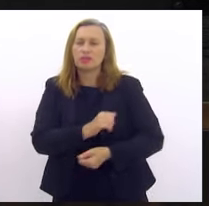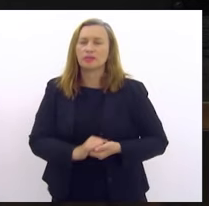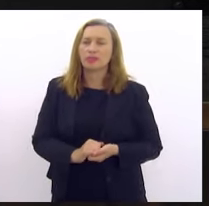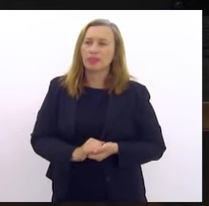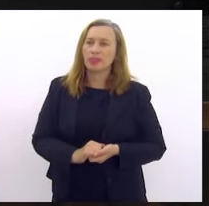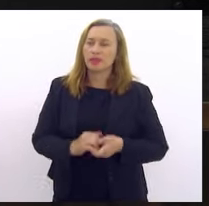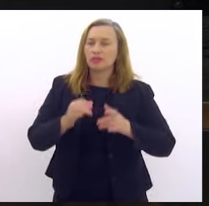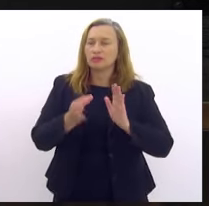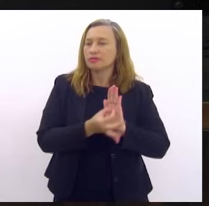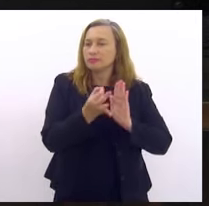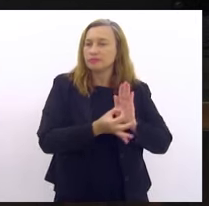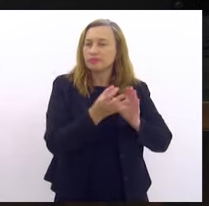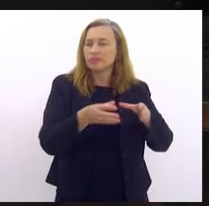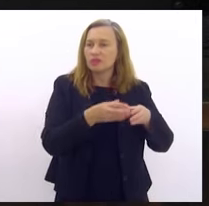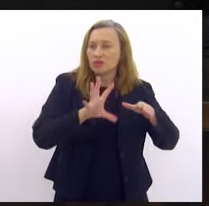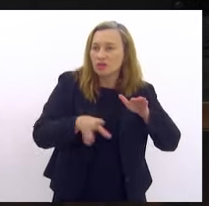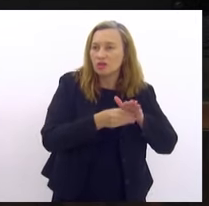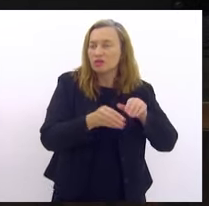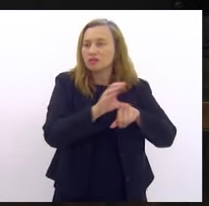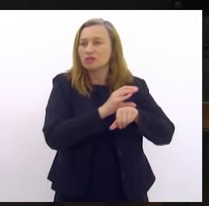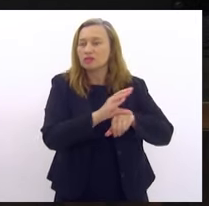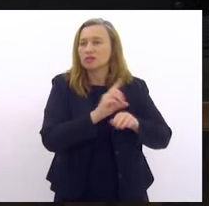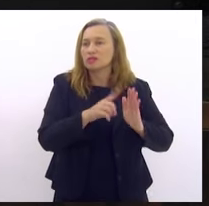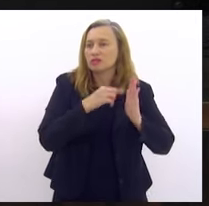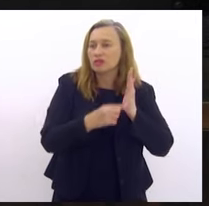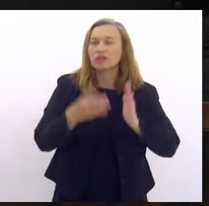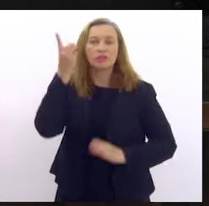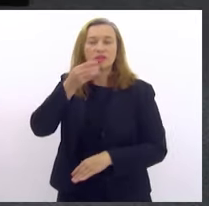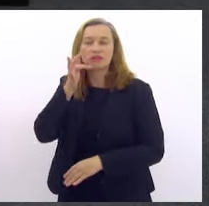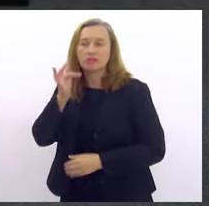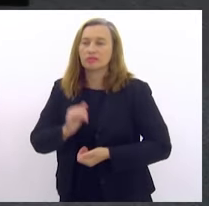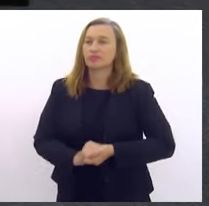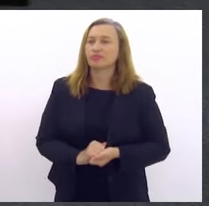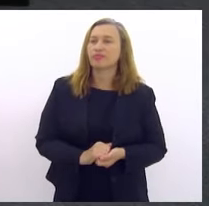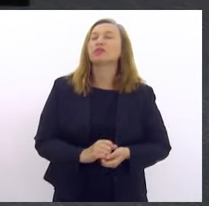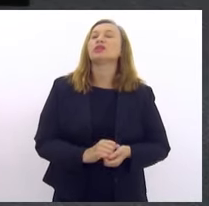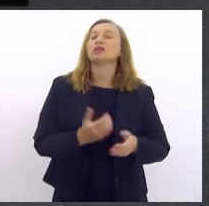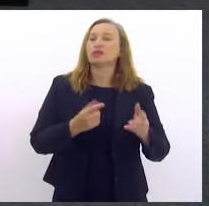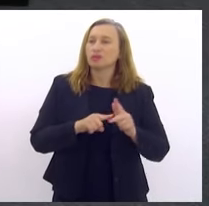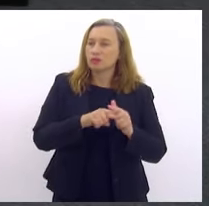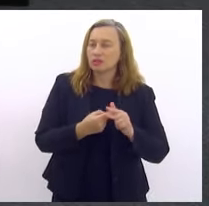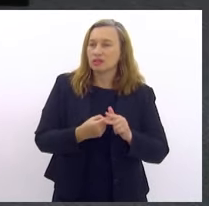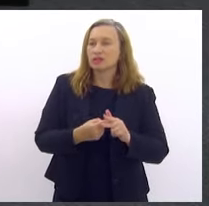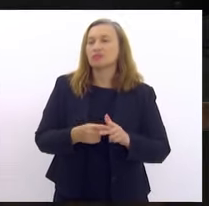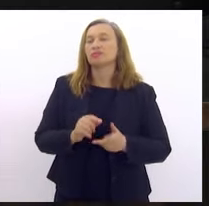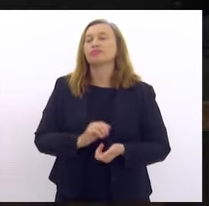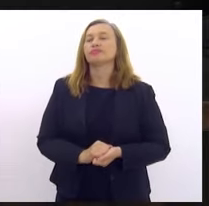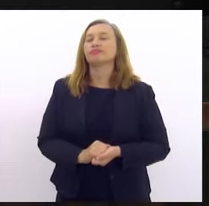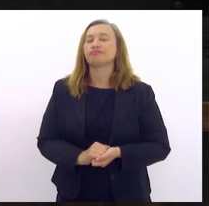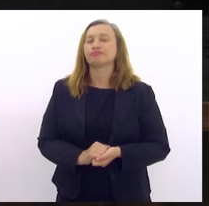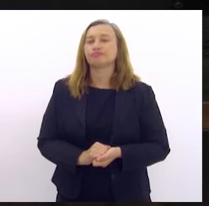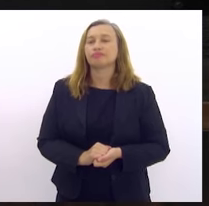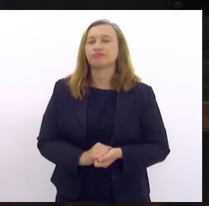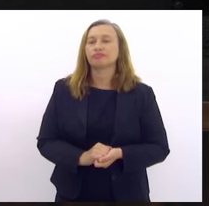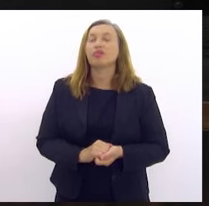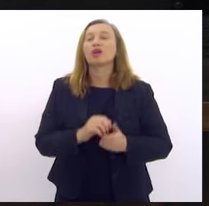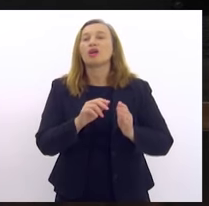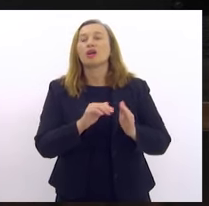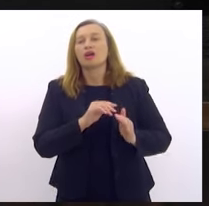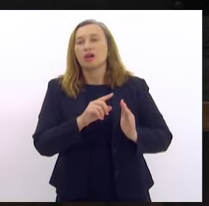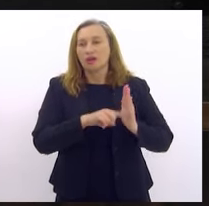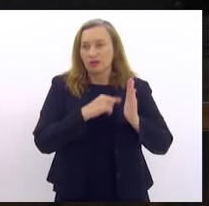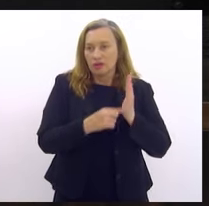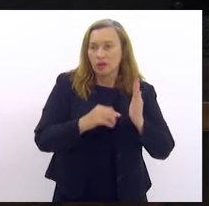de parecer da Comissão de Emendas Constitucionais e Vetos, deputado Jorge Felipe Neto. Parecer é pela manutenção do veto, presidente. Veto